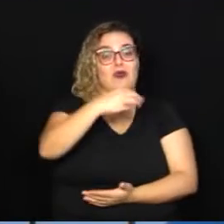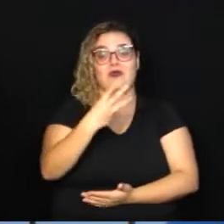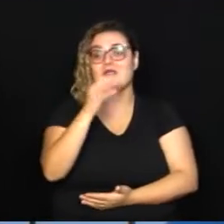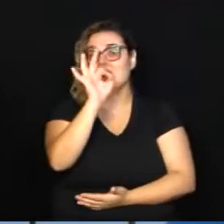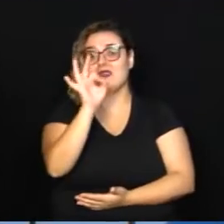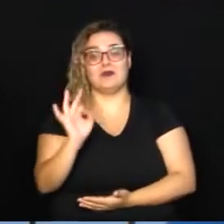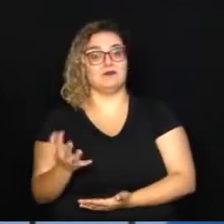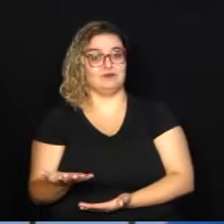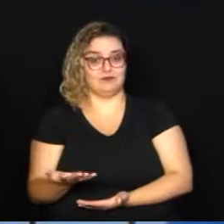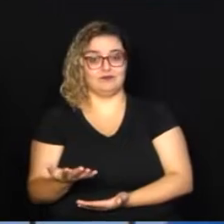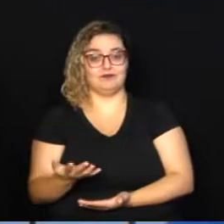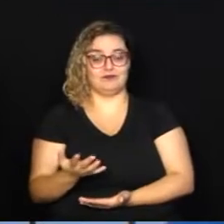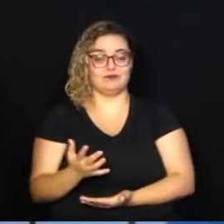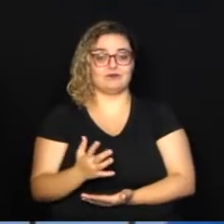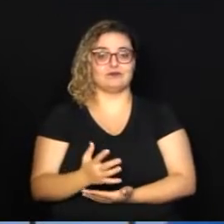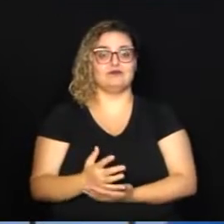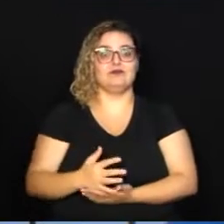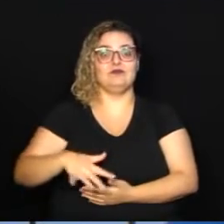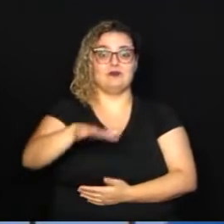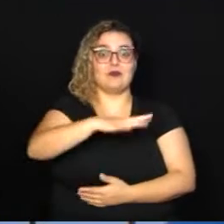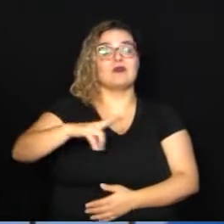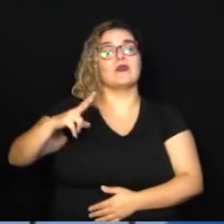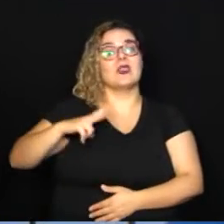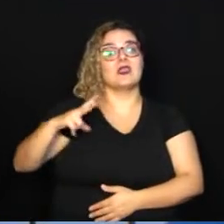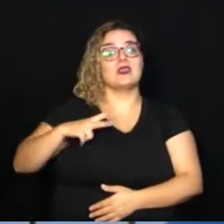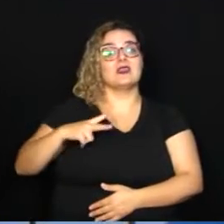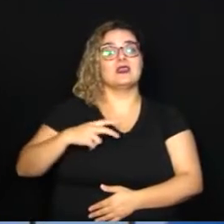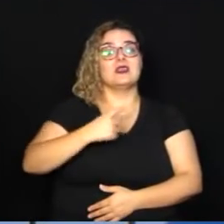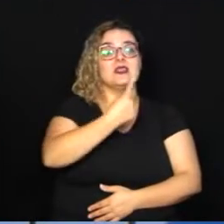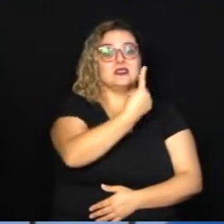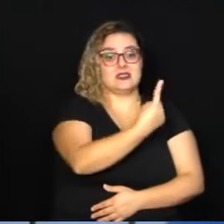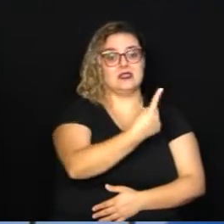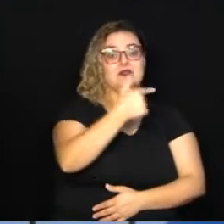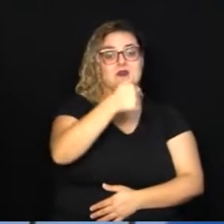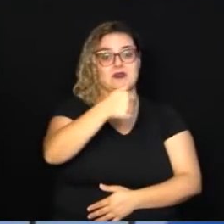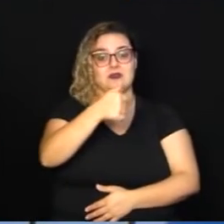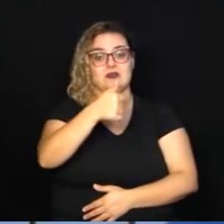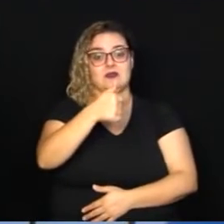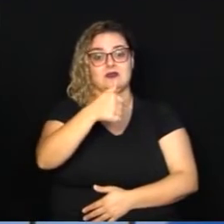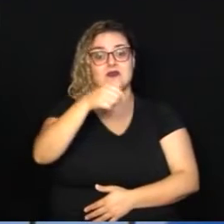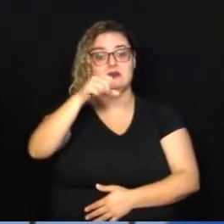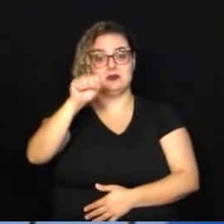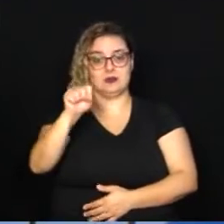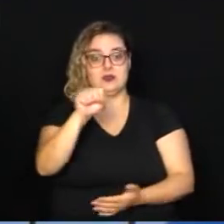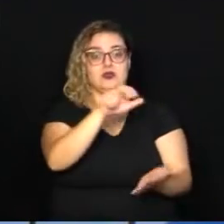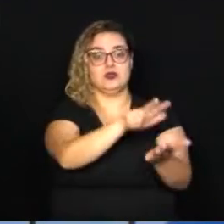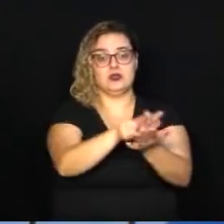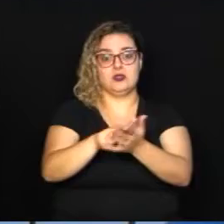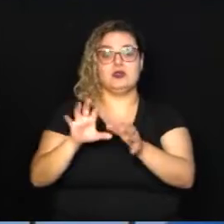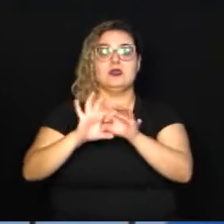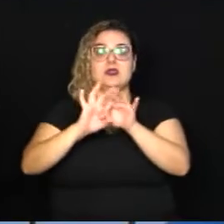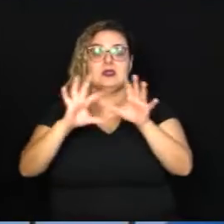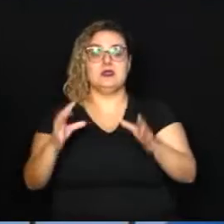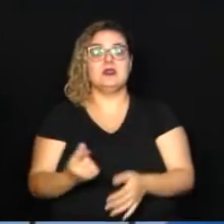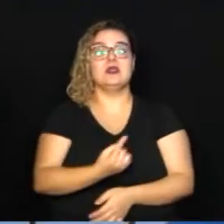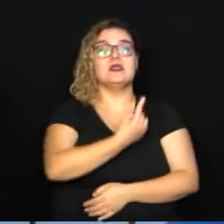93,33% de ocupação. E na rede particular, 178 leitos disponíveis, dos